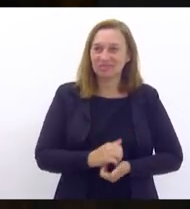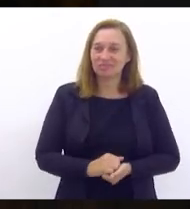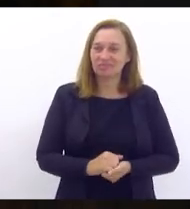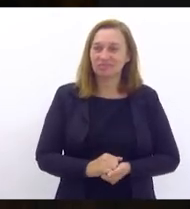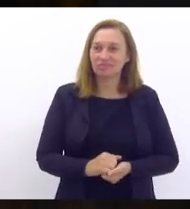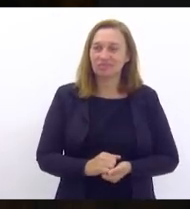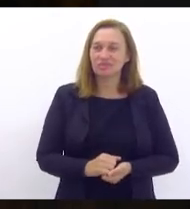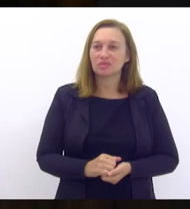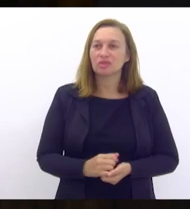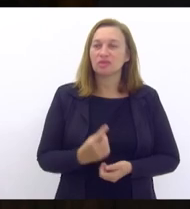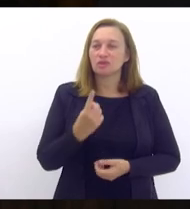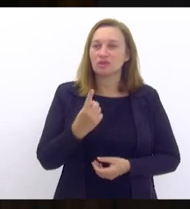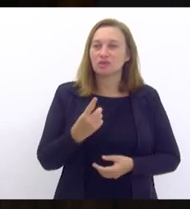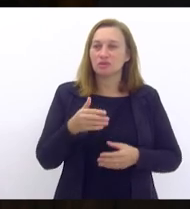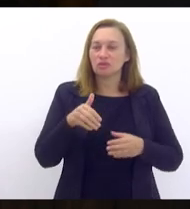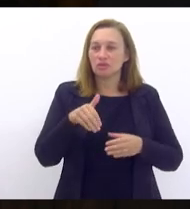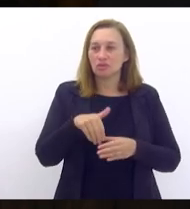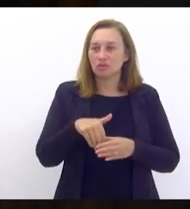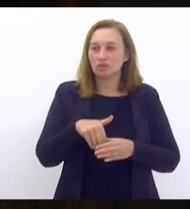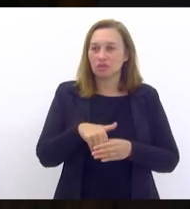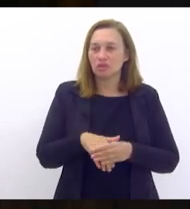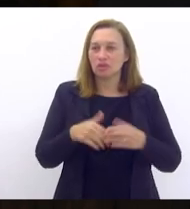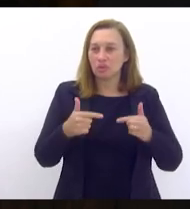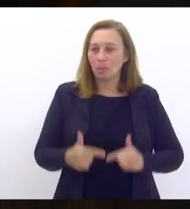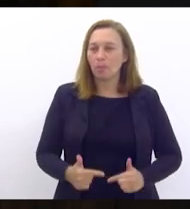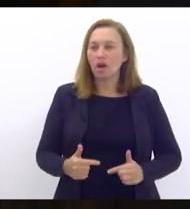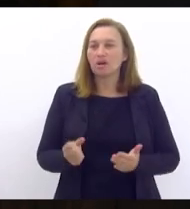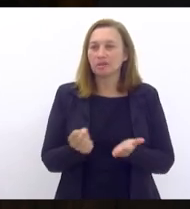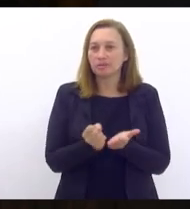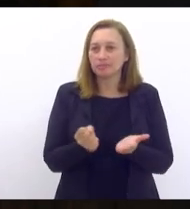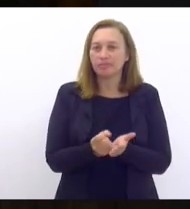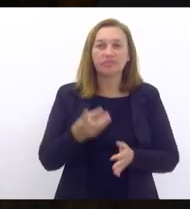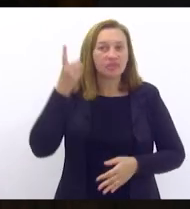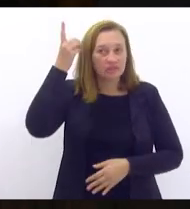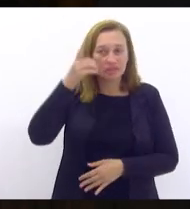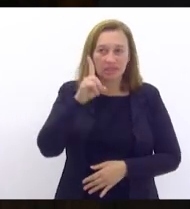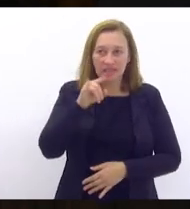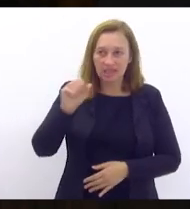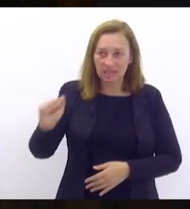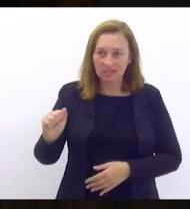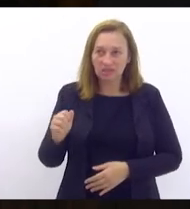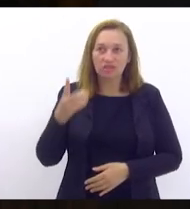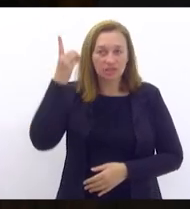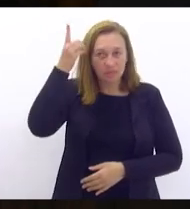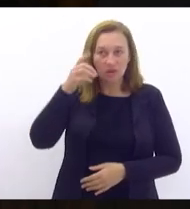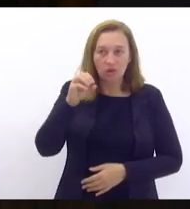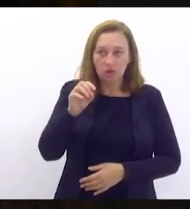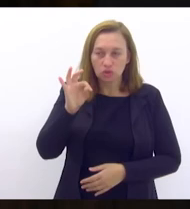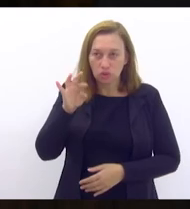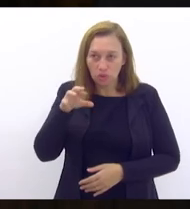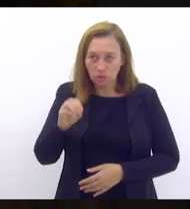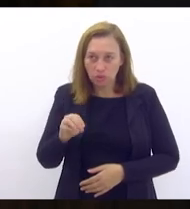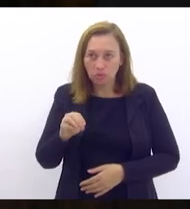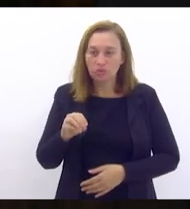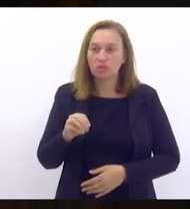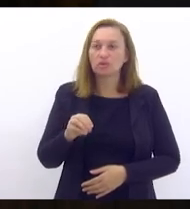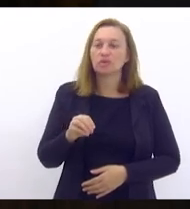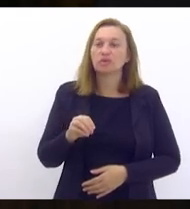Com abstenção do deputado Samuel Malafaia, deputada Índia, deputado Otônio de Paula Pai.